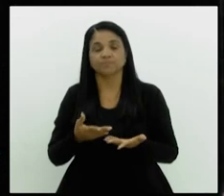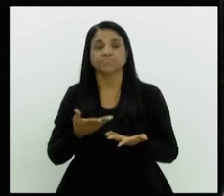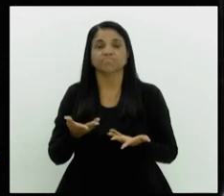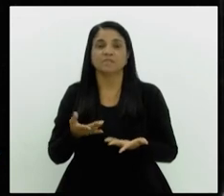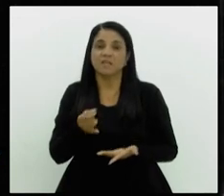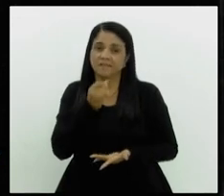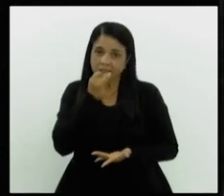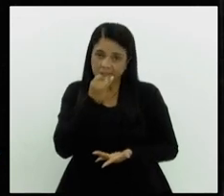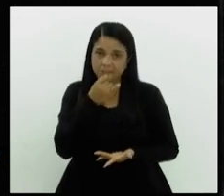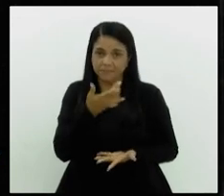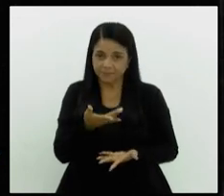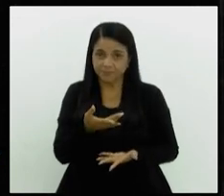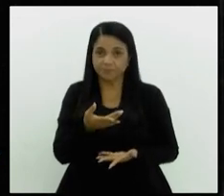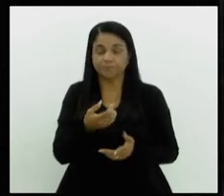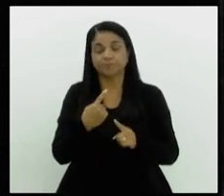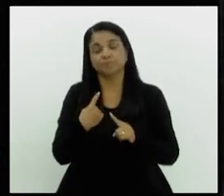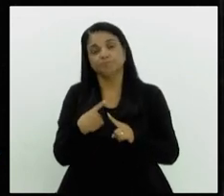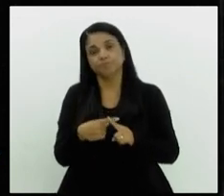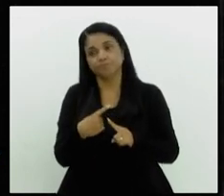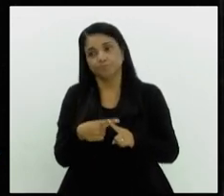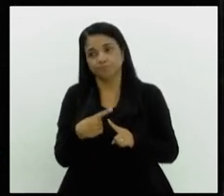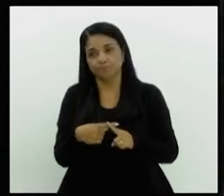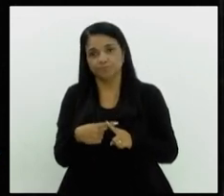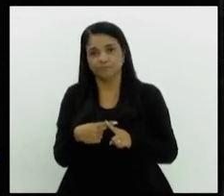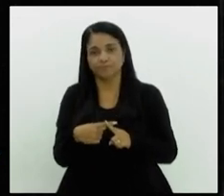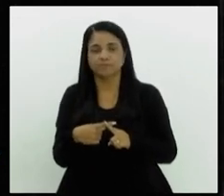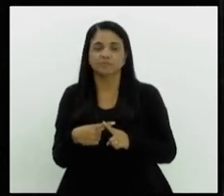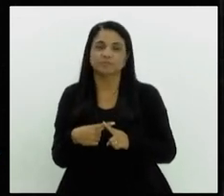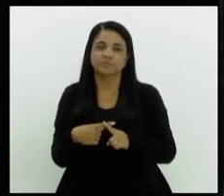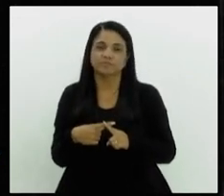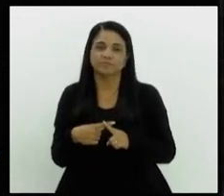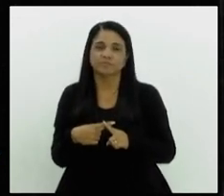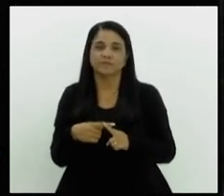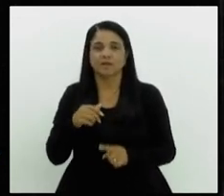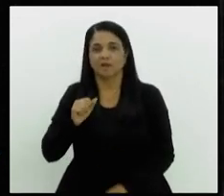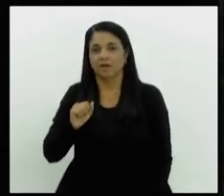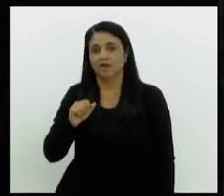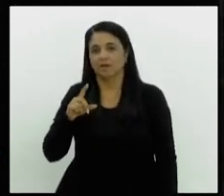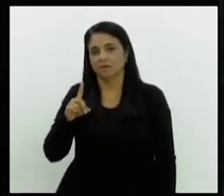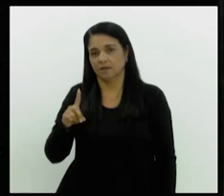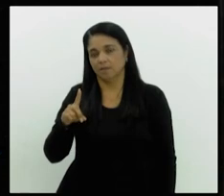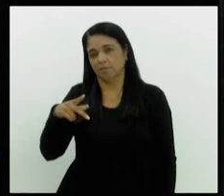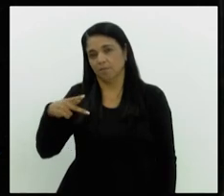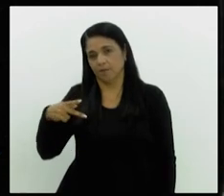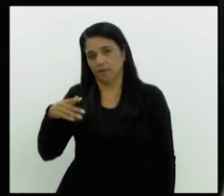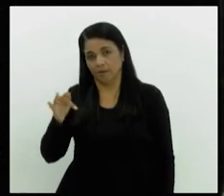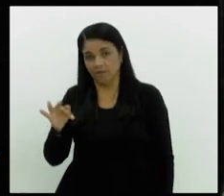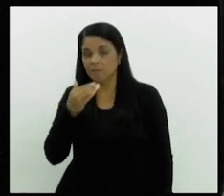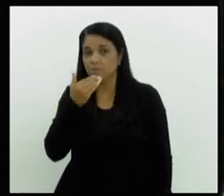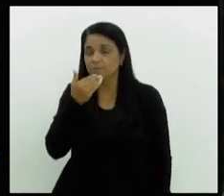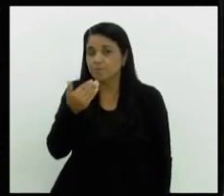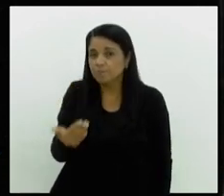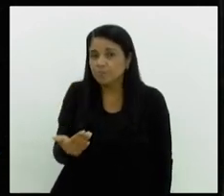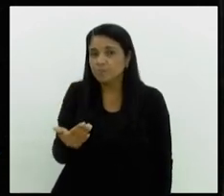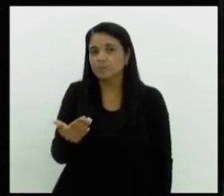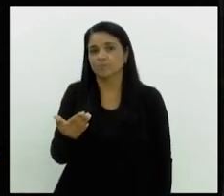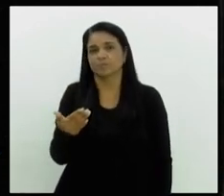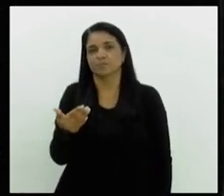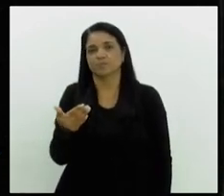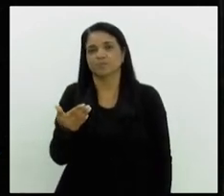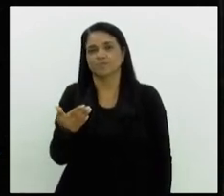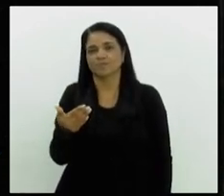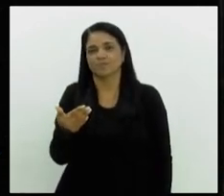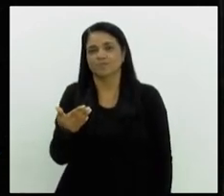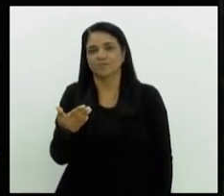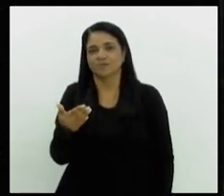infelizmente. E por que essa ADPF, ela foi solicitada no